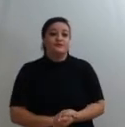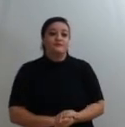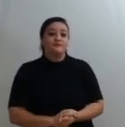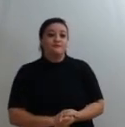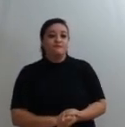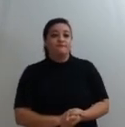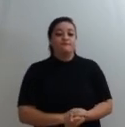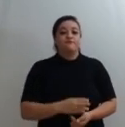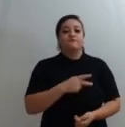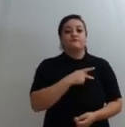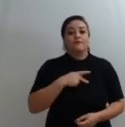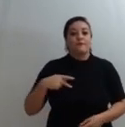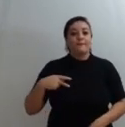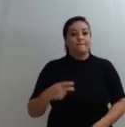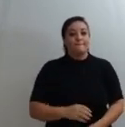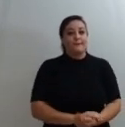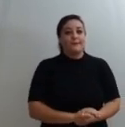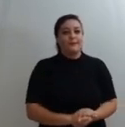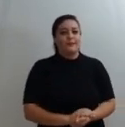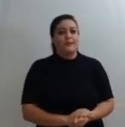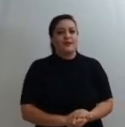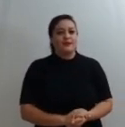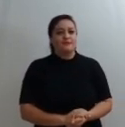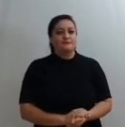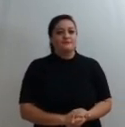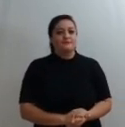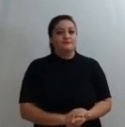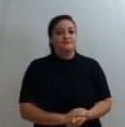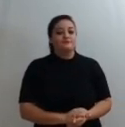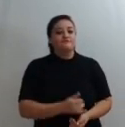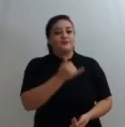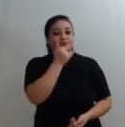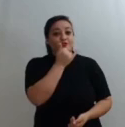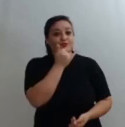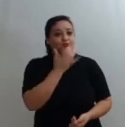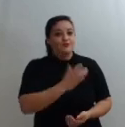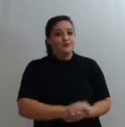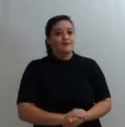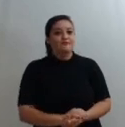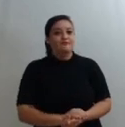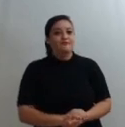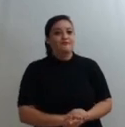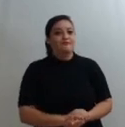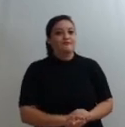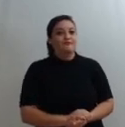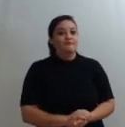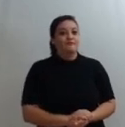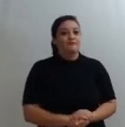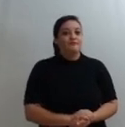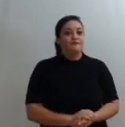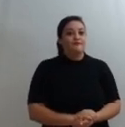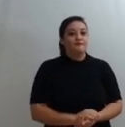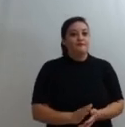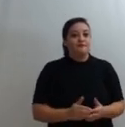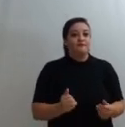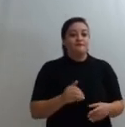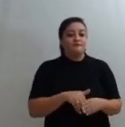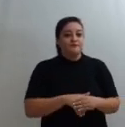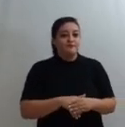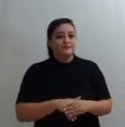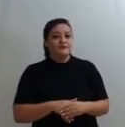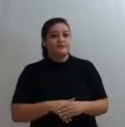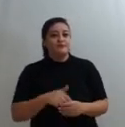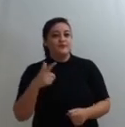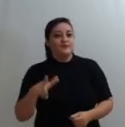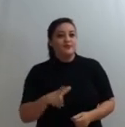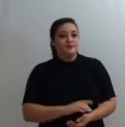Presidente, eu estou de acordo. A ordem será essa. Desculpa, a ordem, porque pelo pedido de vista, o ministro Rogério depois. Seria